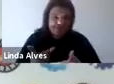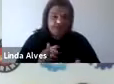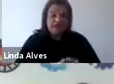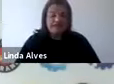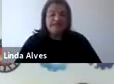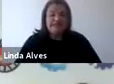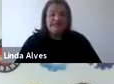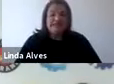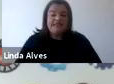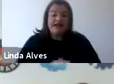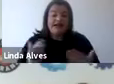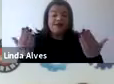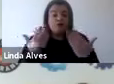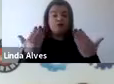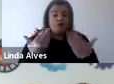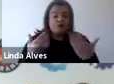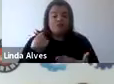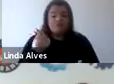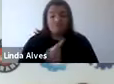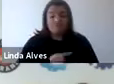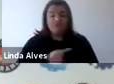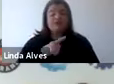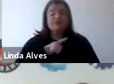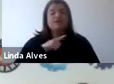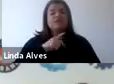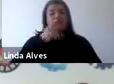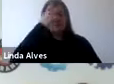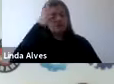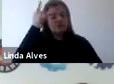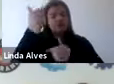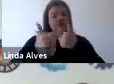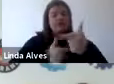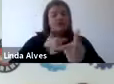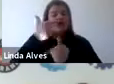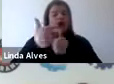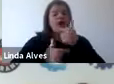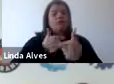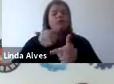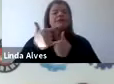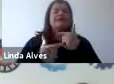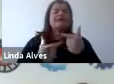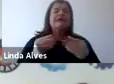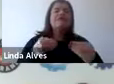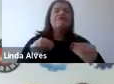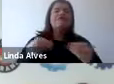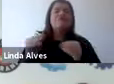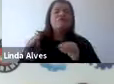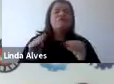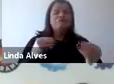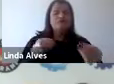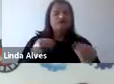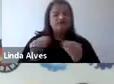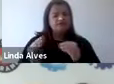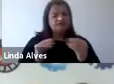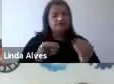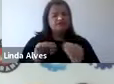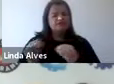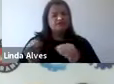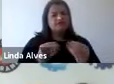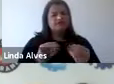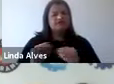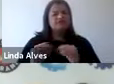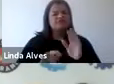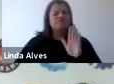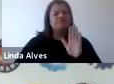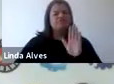contraponto a isso, né, nós temos aqui os trabalhadores que foram flexibilizados a partir da reforma trabalhista,